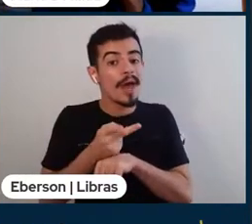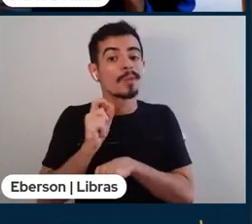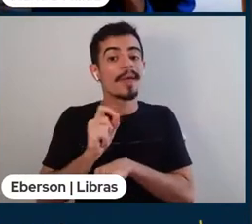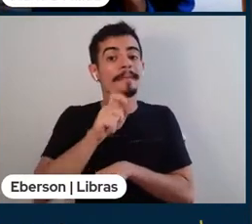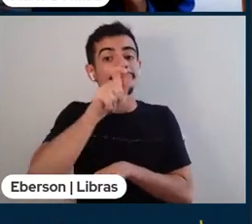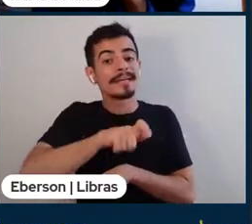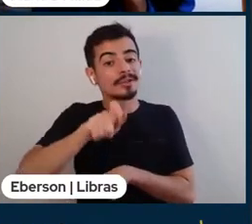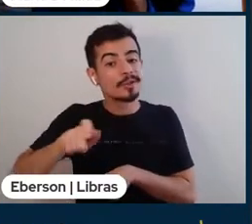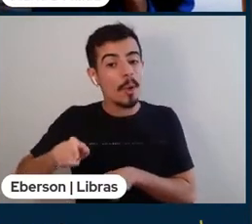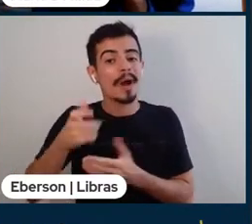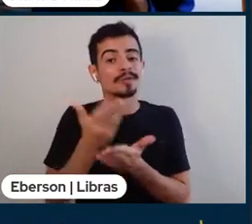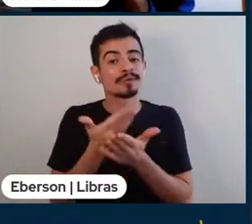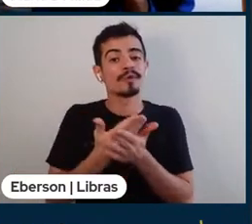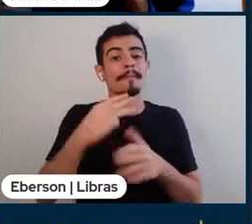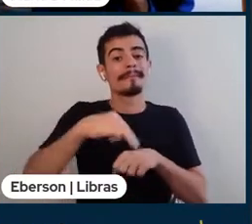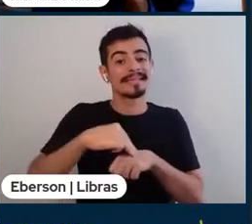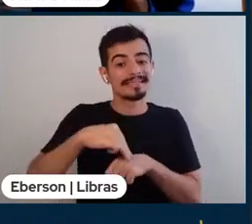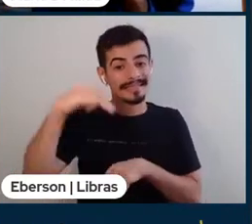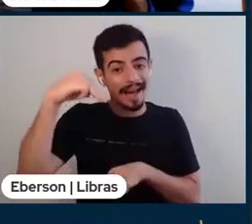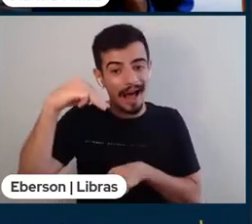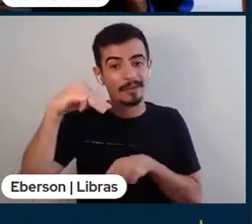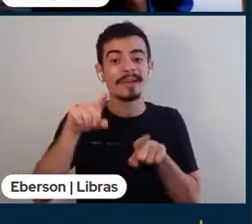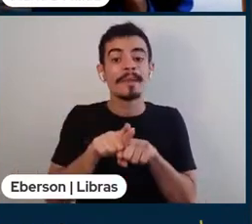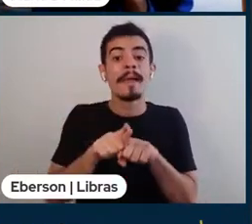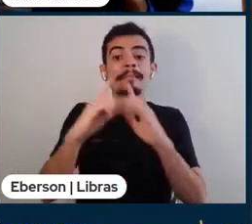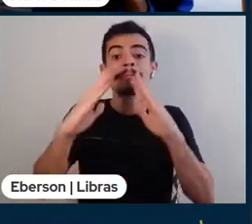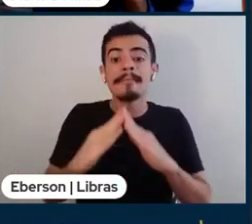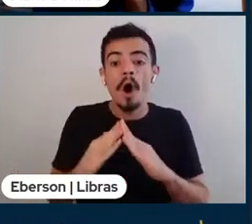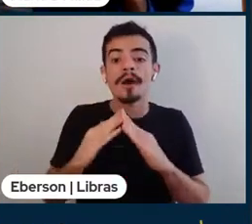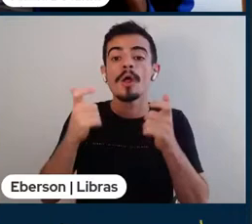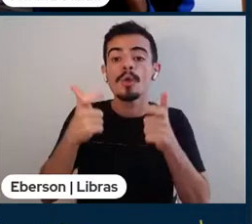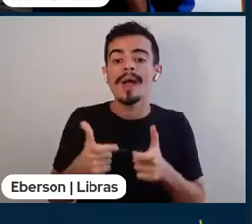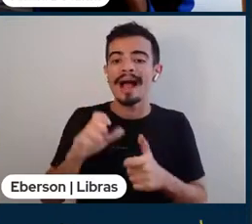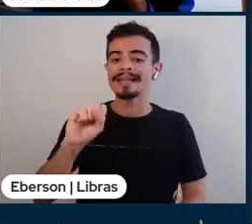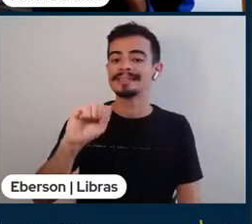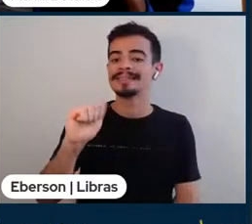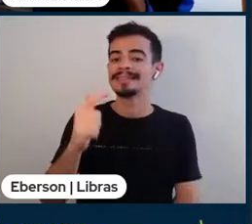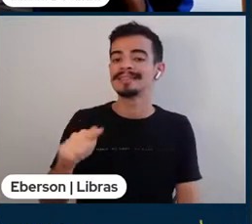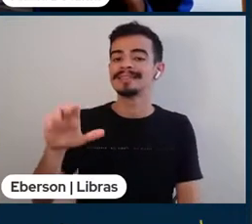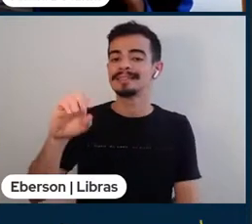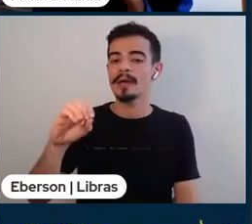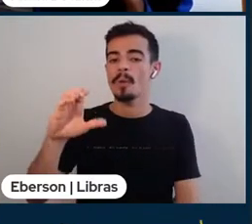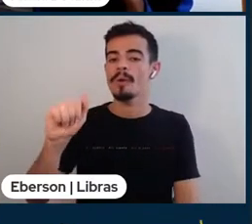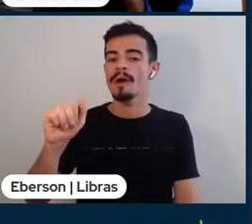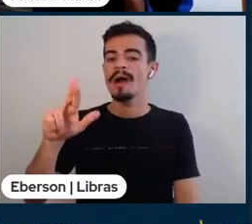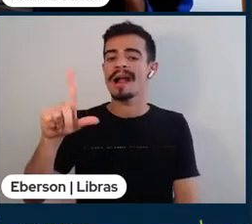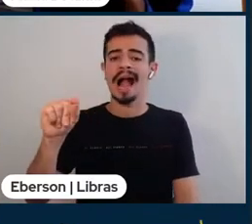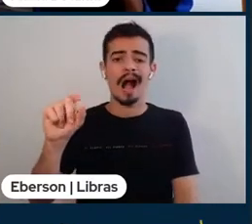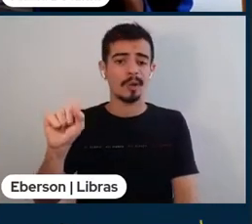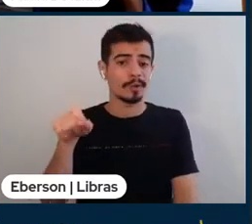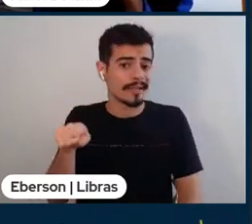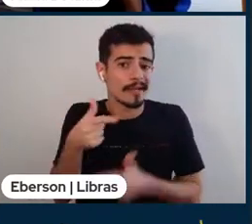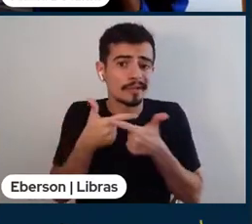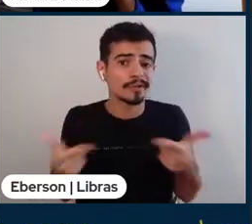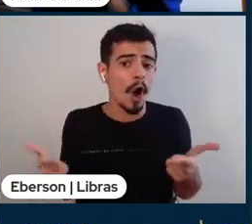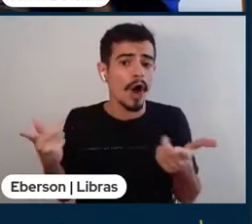tinha mestrado e era de São Carlos. Então, foi um network muito de sorte. Foi puramente sorte.